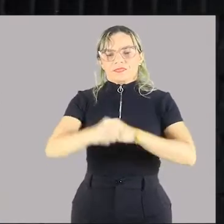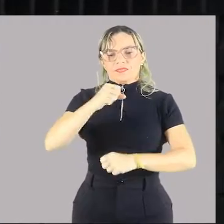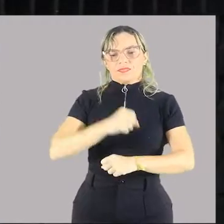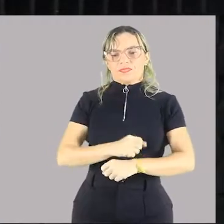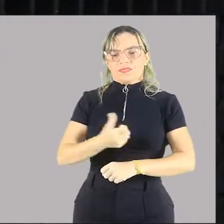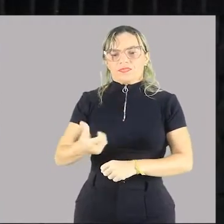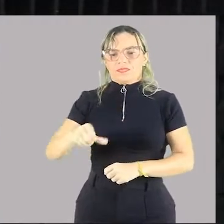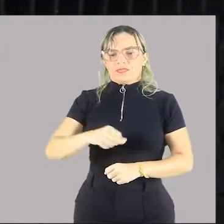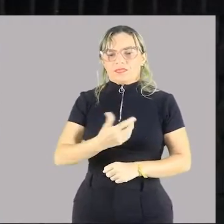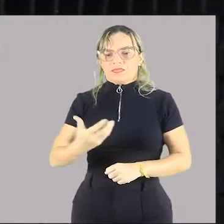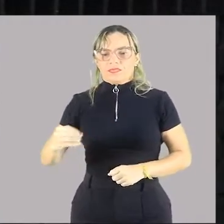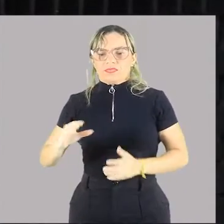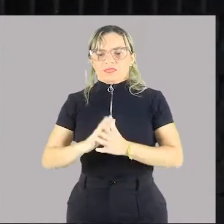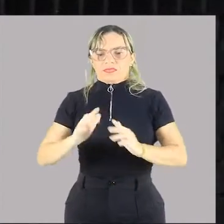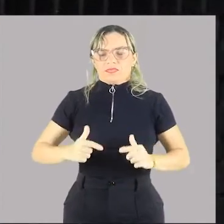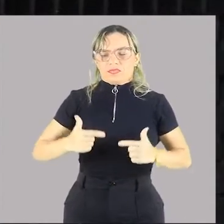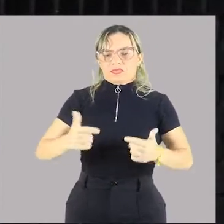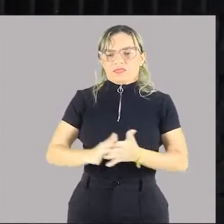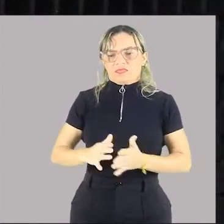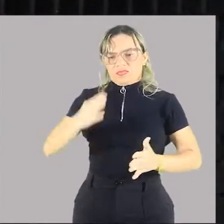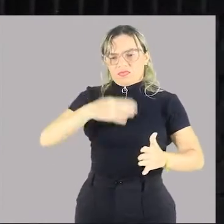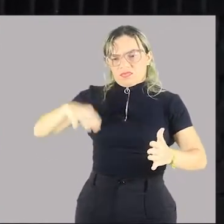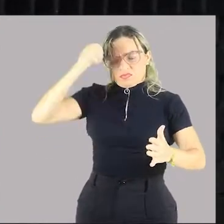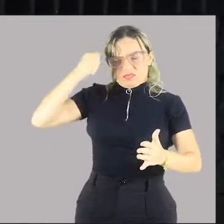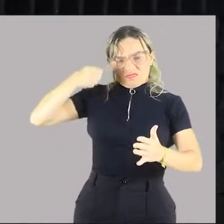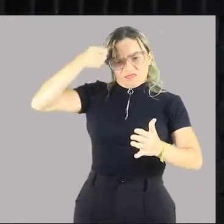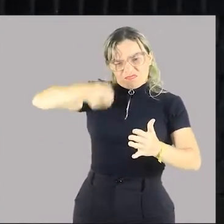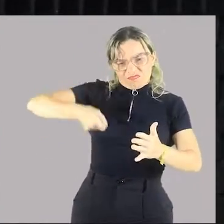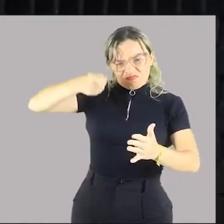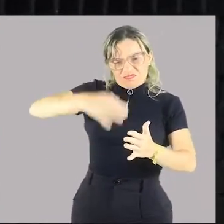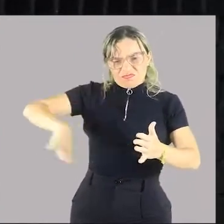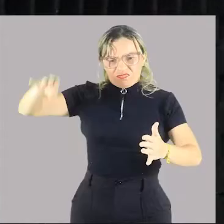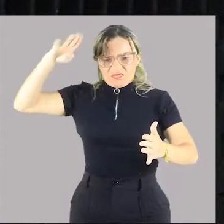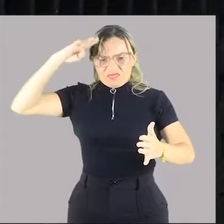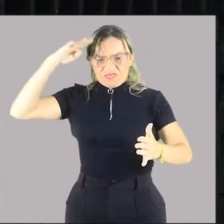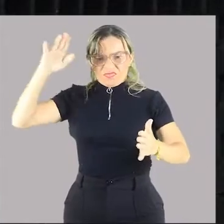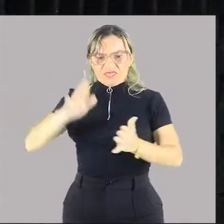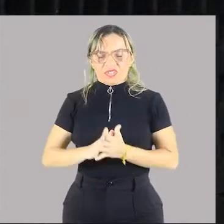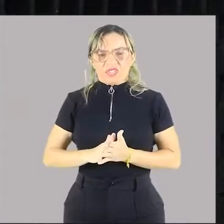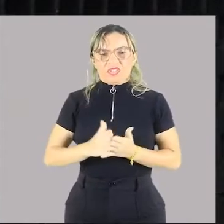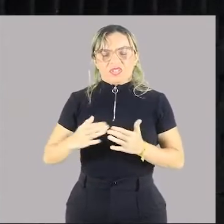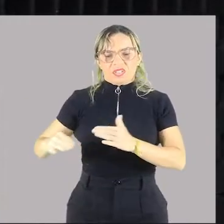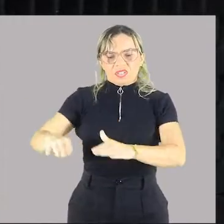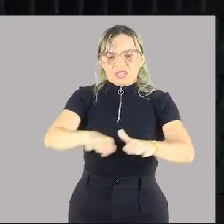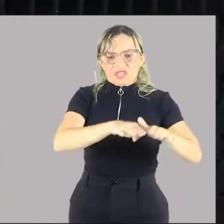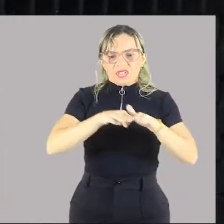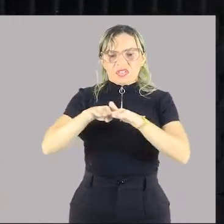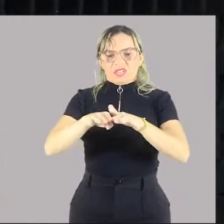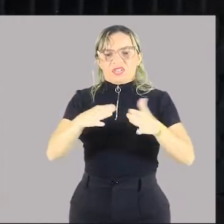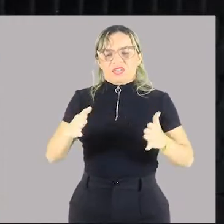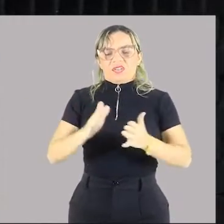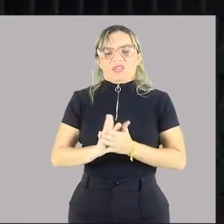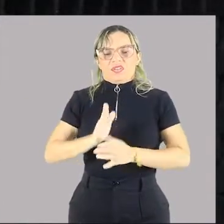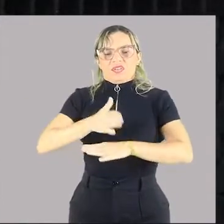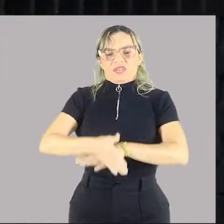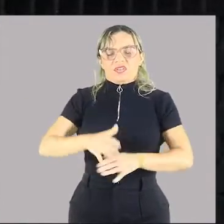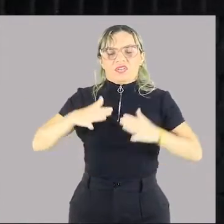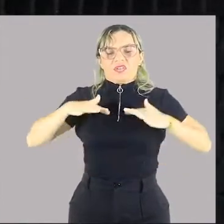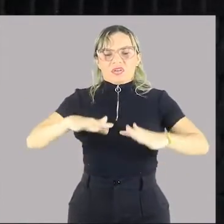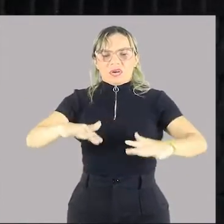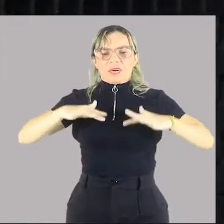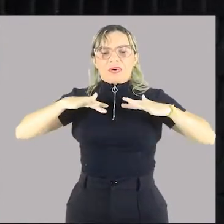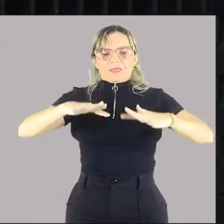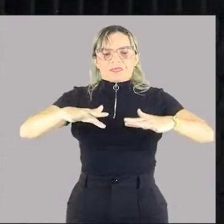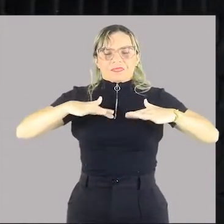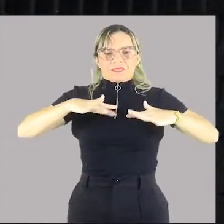nas lutas contra o quê? A ditadura civil-militar e a favor da igualdade. Olha só, movimentos que participam de